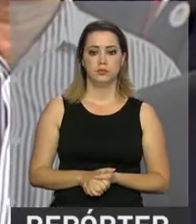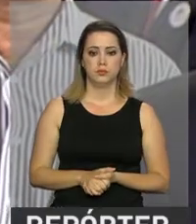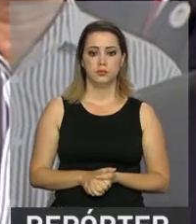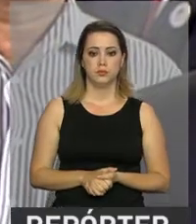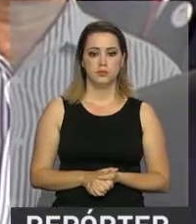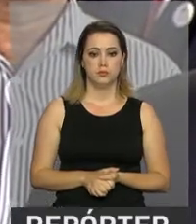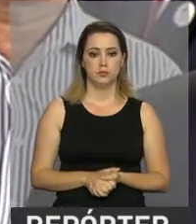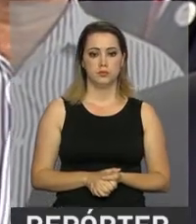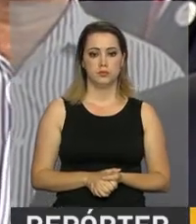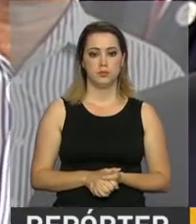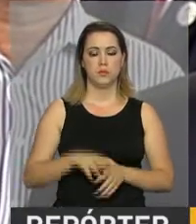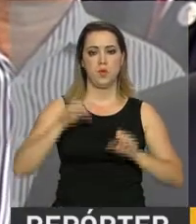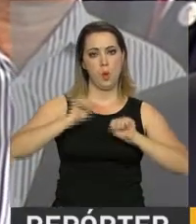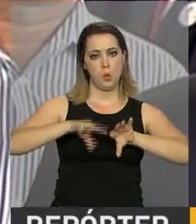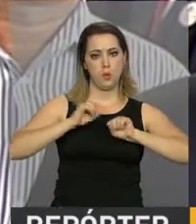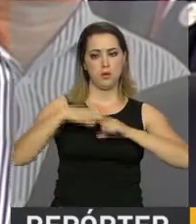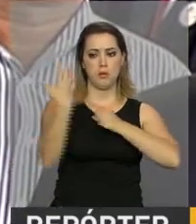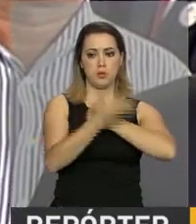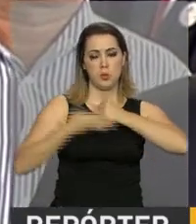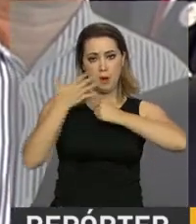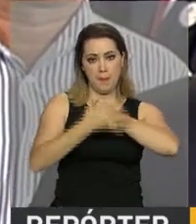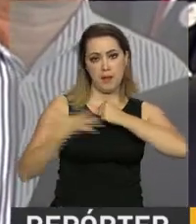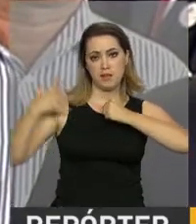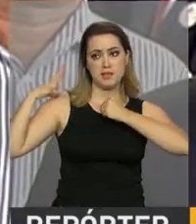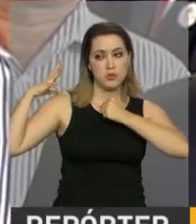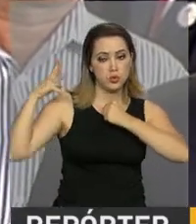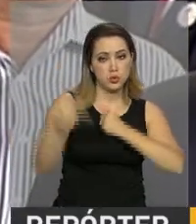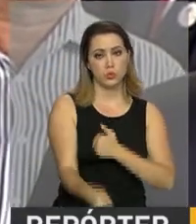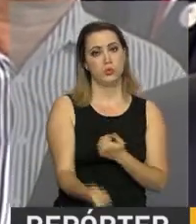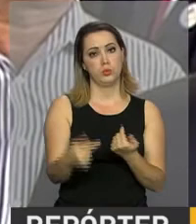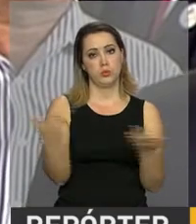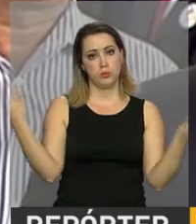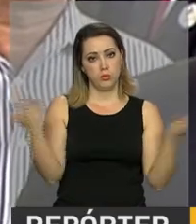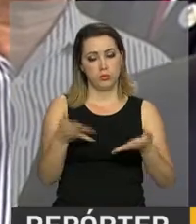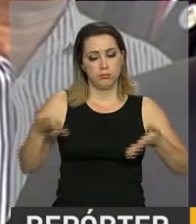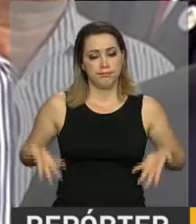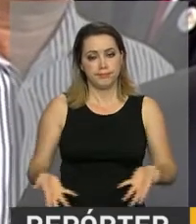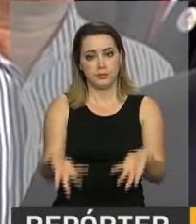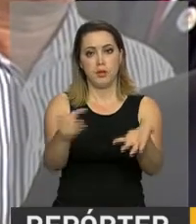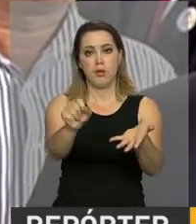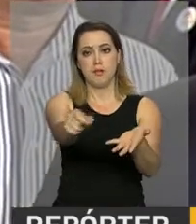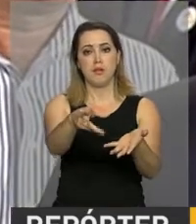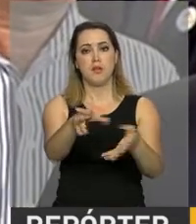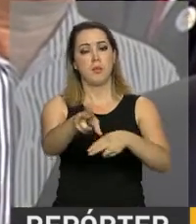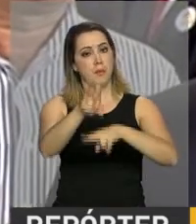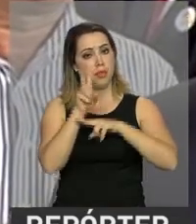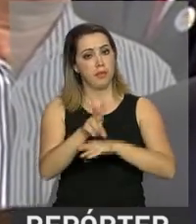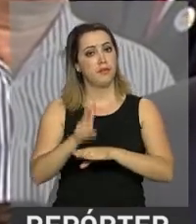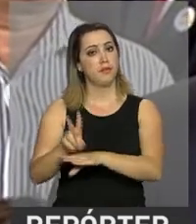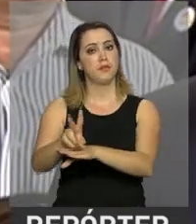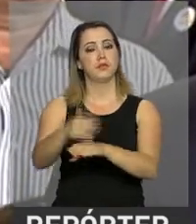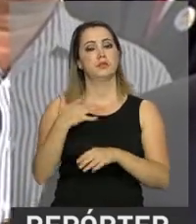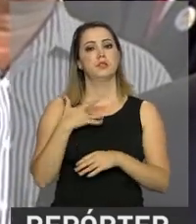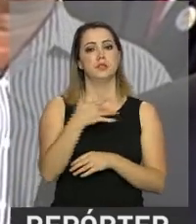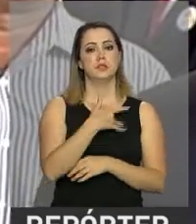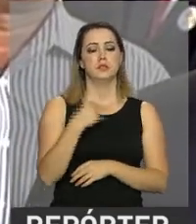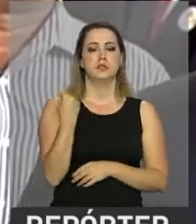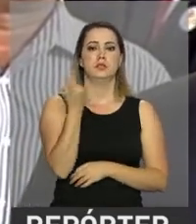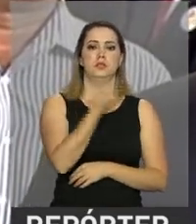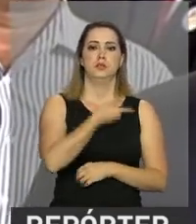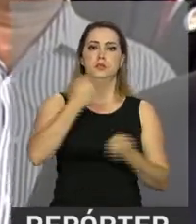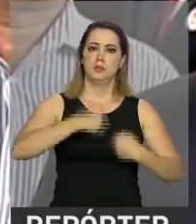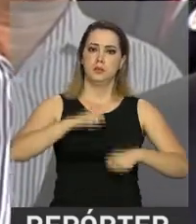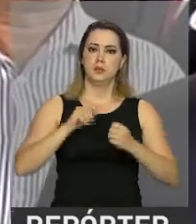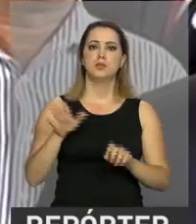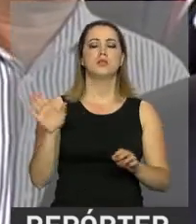A educação é a base de tudo e numa ação de mobilização em defesa da saúde, evidentemente que a gente tem que